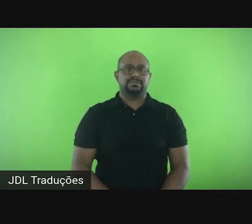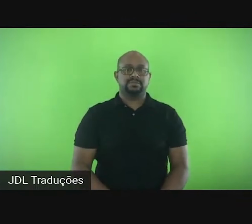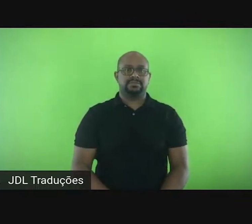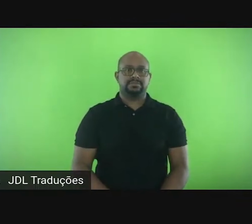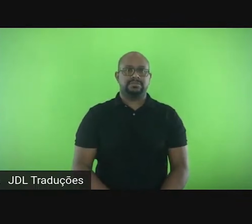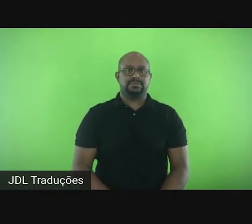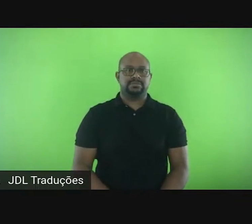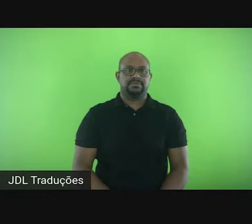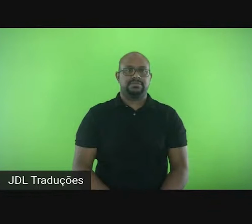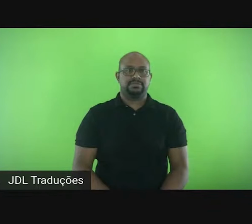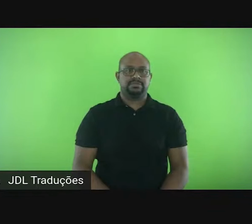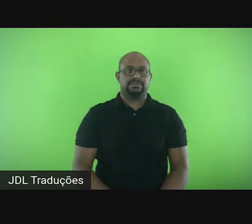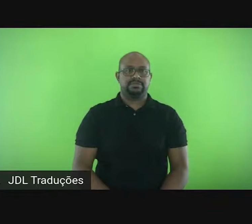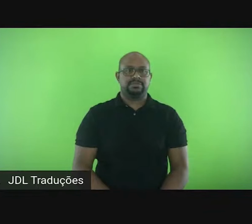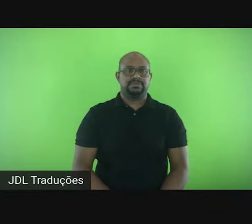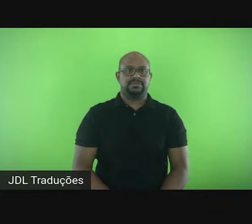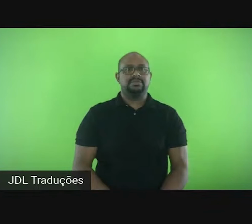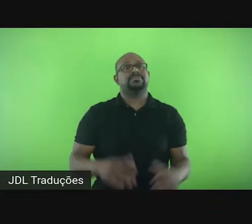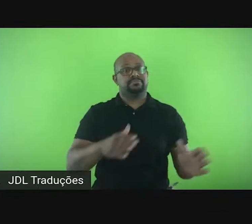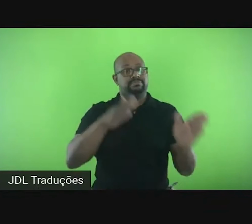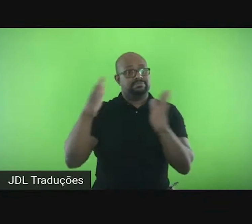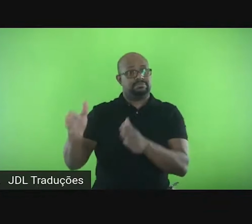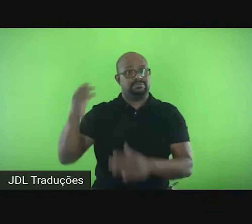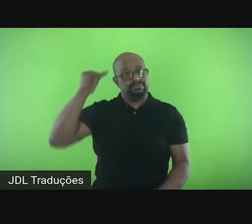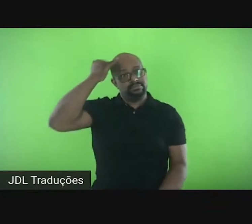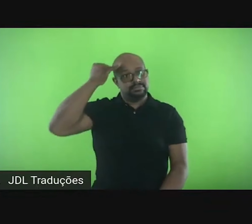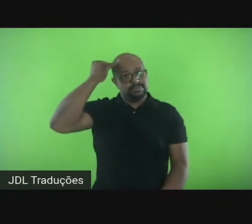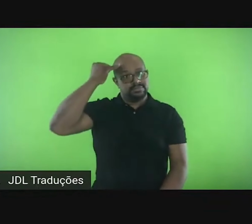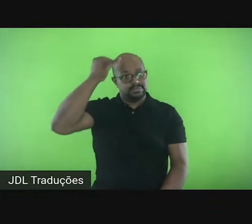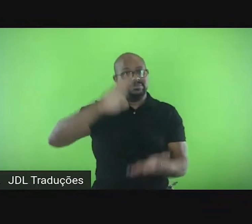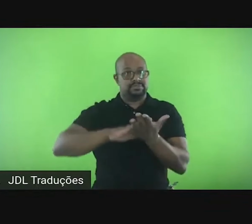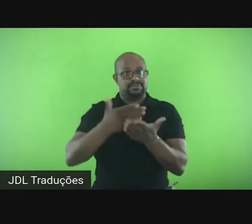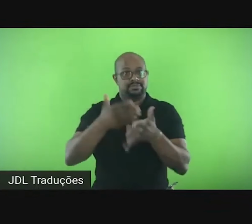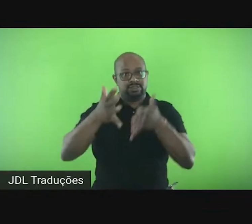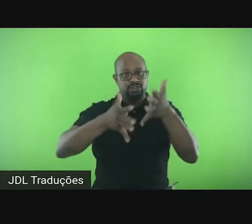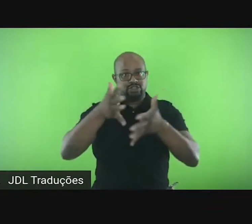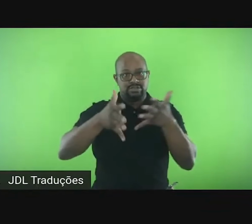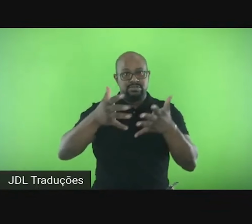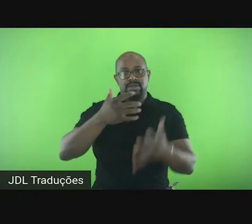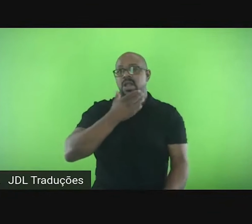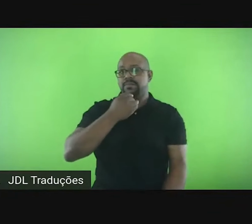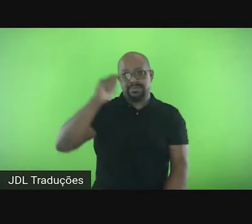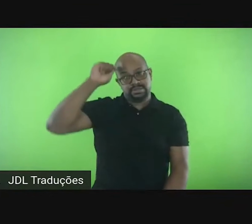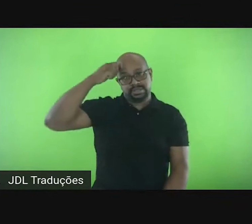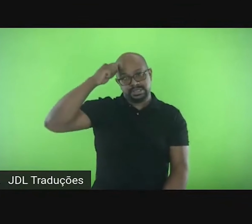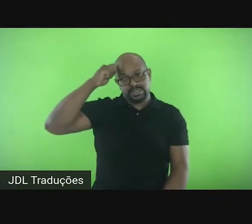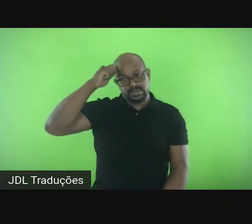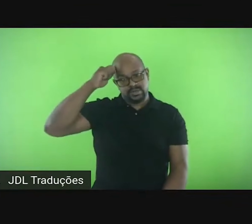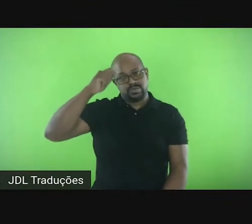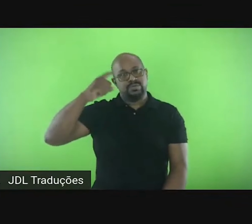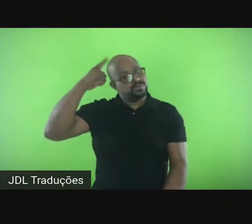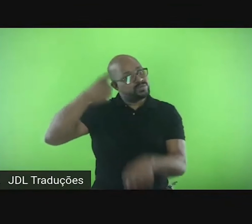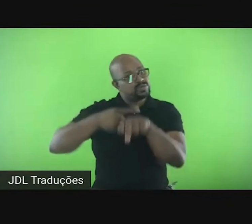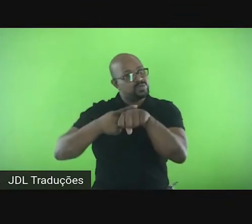cor preta. Do lado direito está o Jadson, intérprete de Libras, homem negro, retinto,